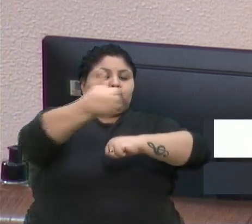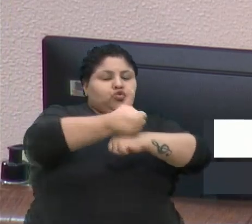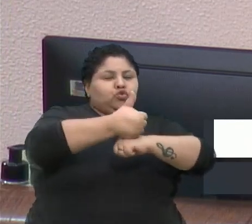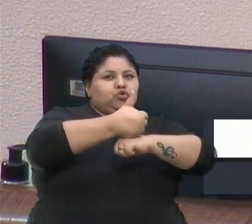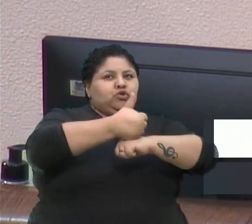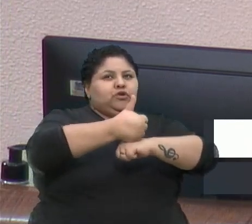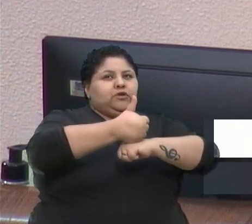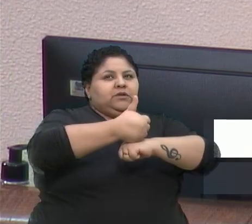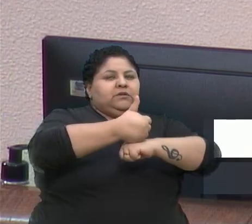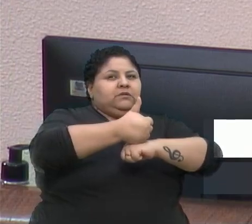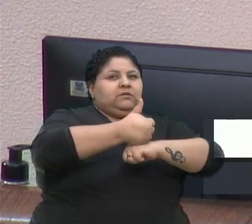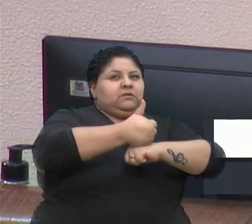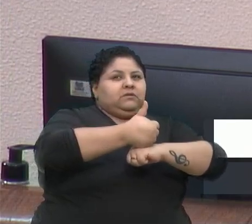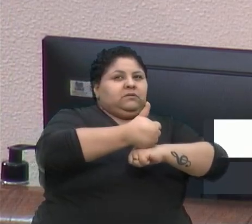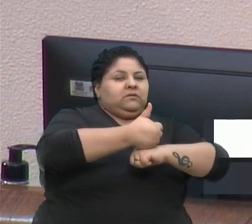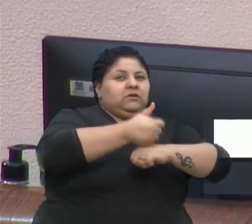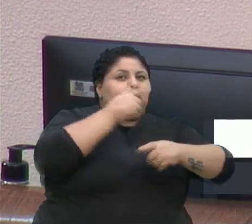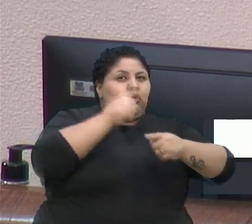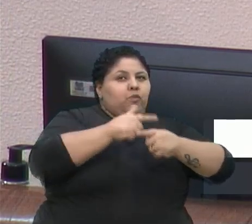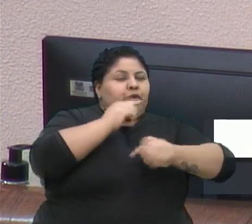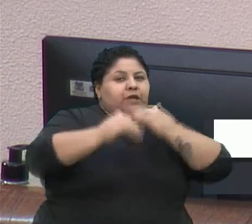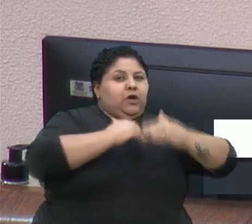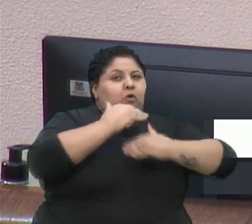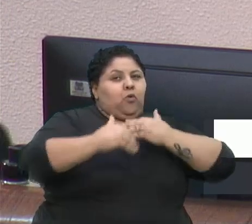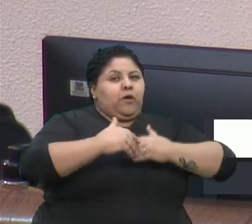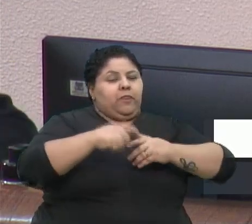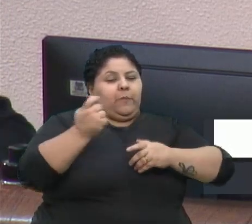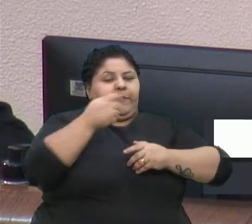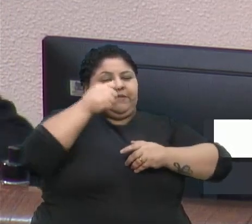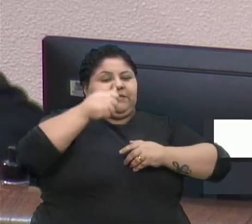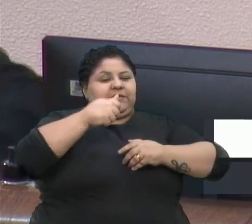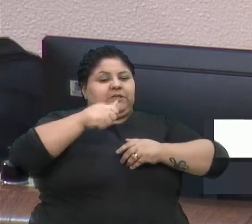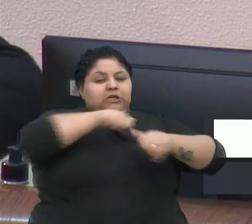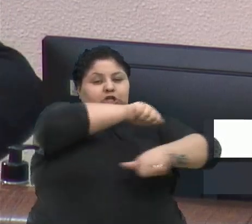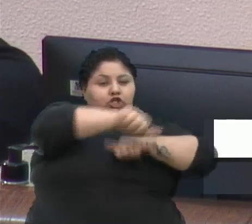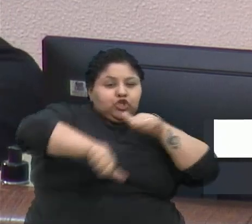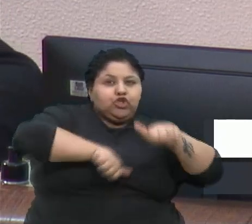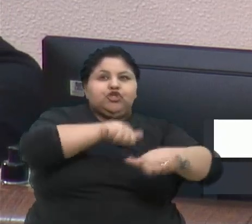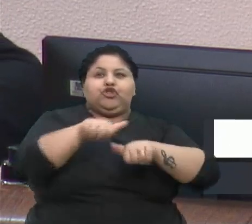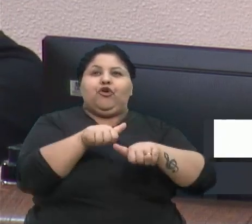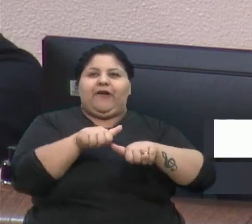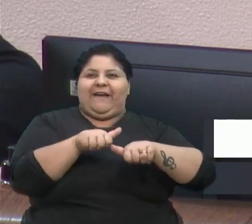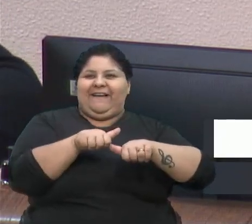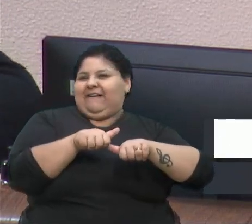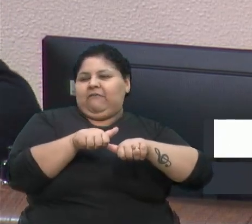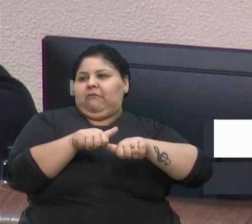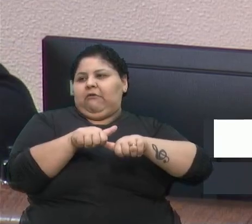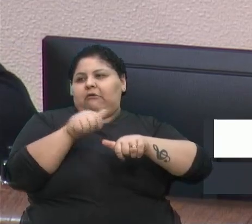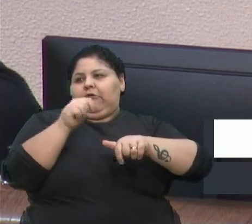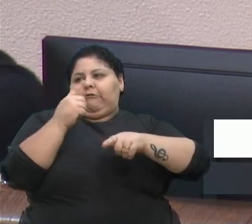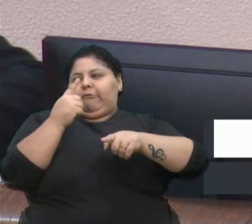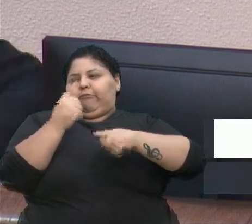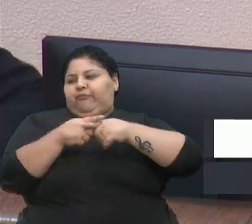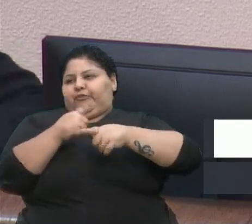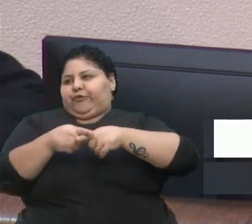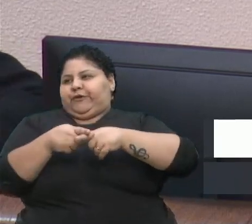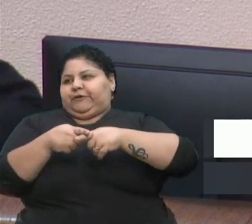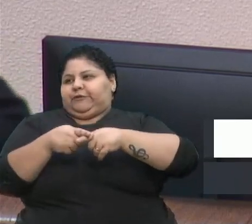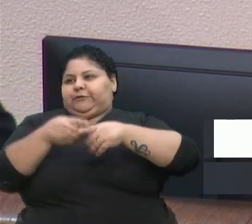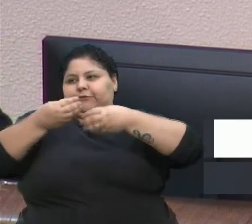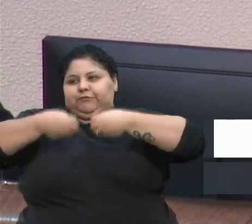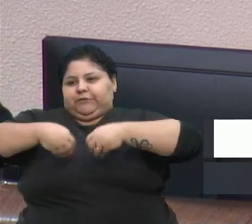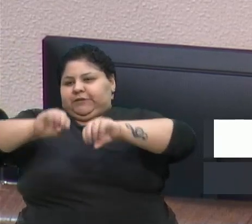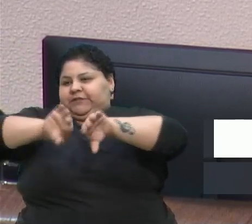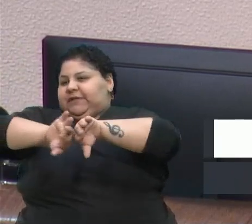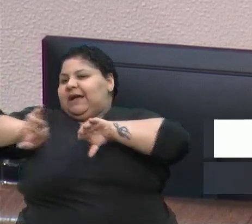médico precisa apresentar um atestado, seja substituído. Ninguém é obrigado a trabalhar